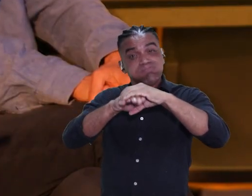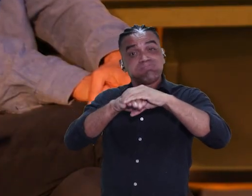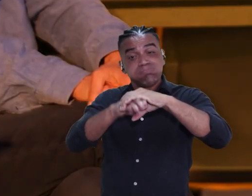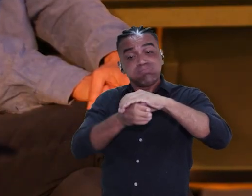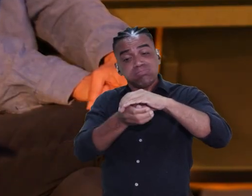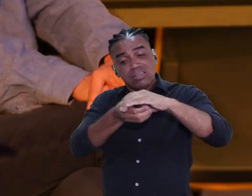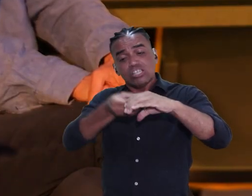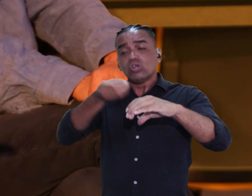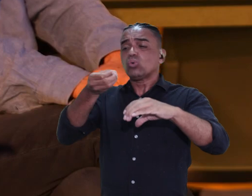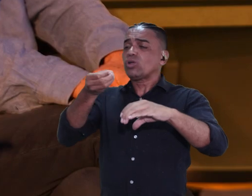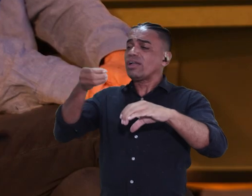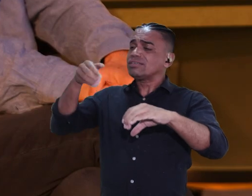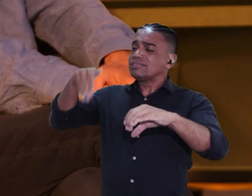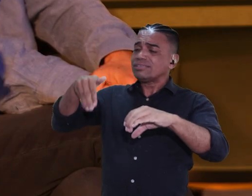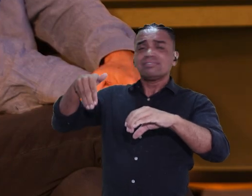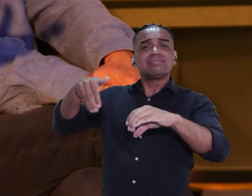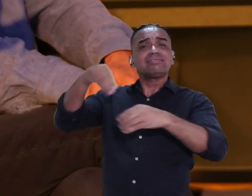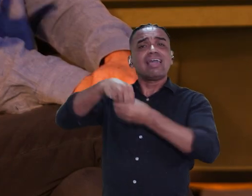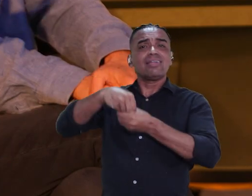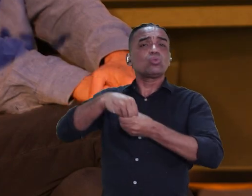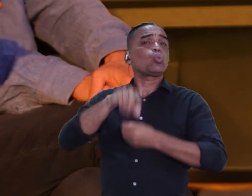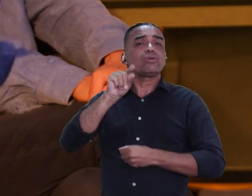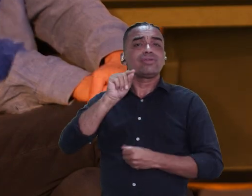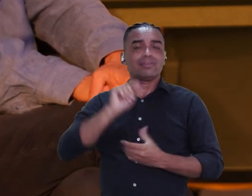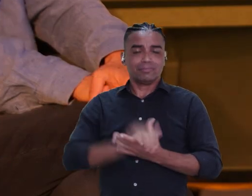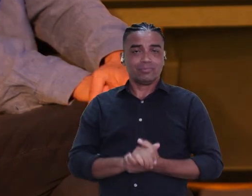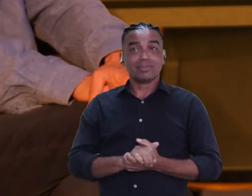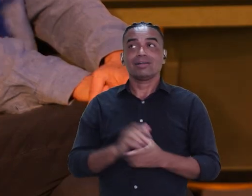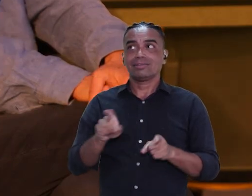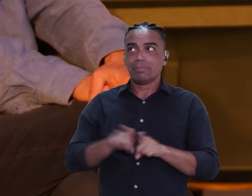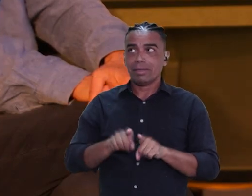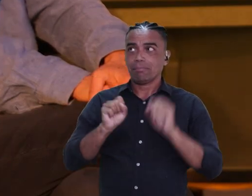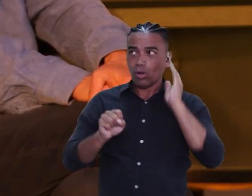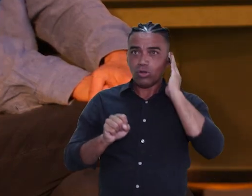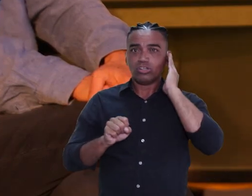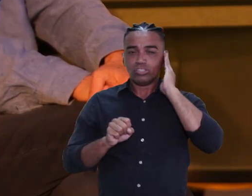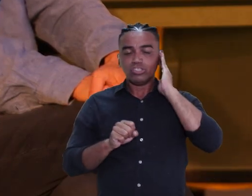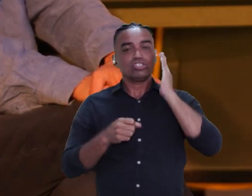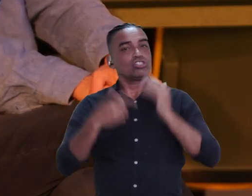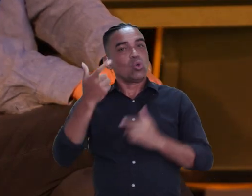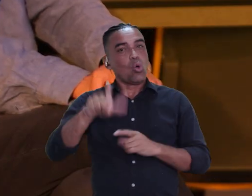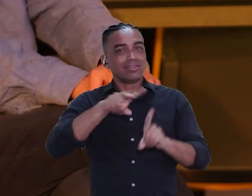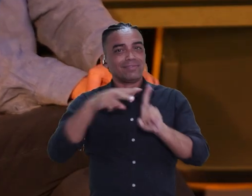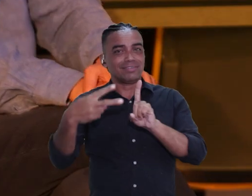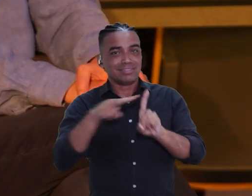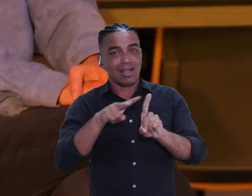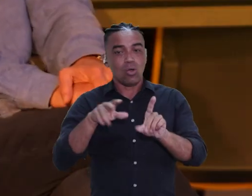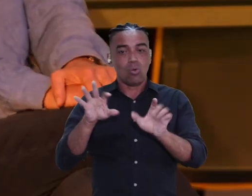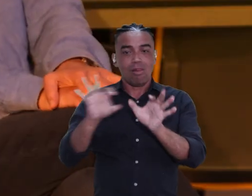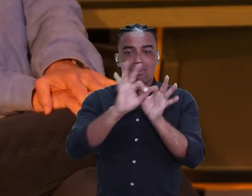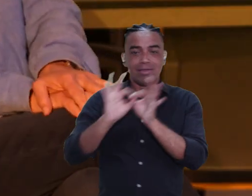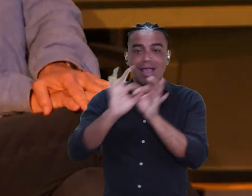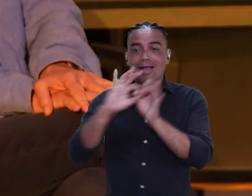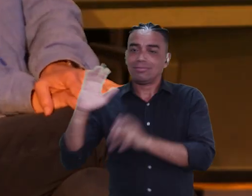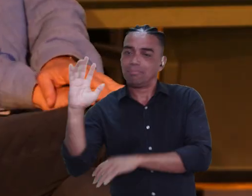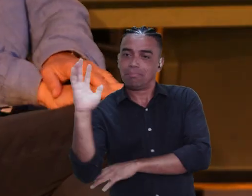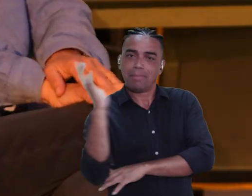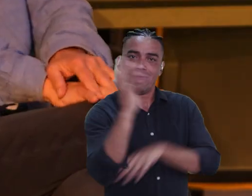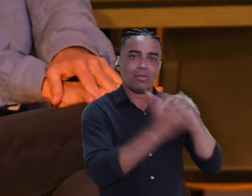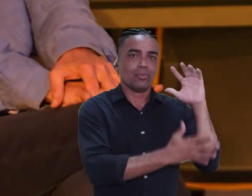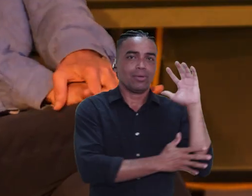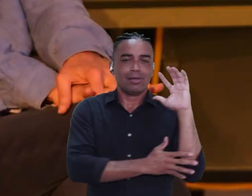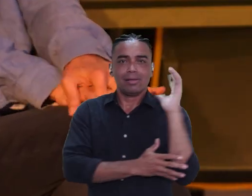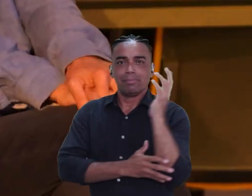É curioso porque a gente pode fazer uma outra alegoria relacionada, por exemplo, ao meio ambiente, em que